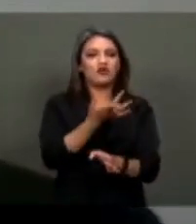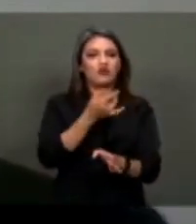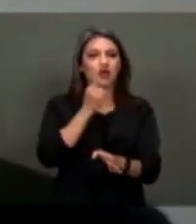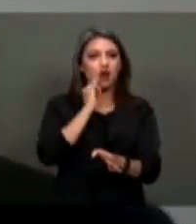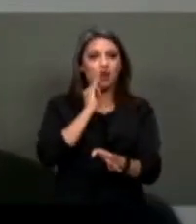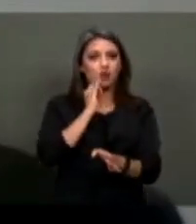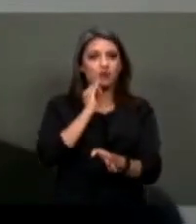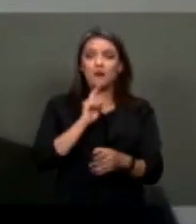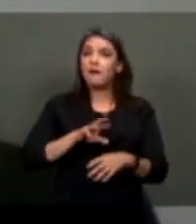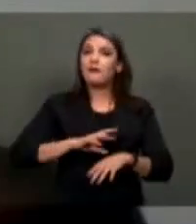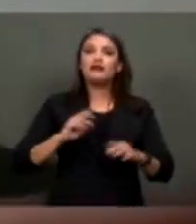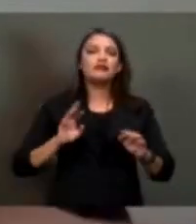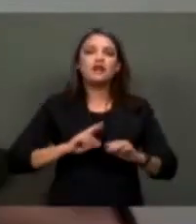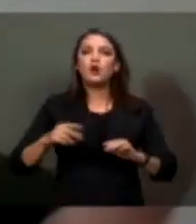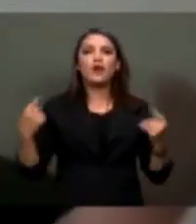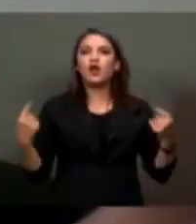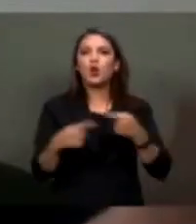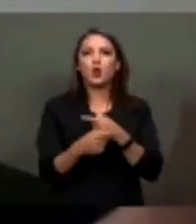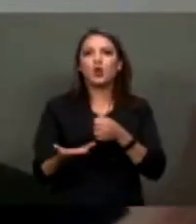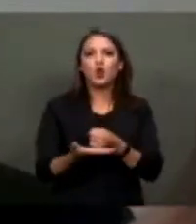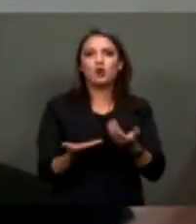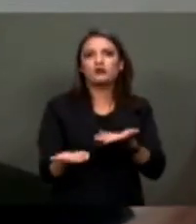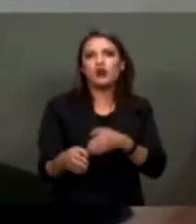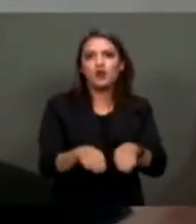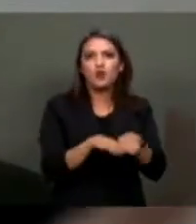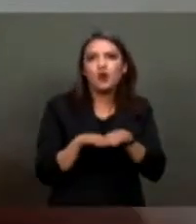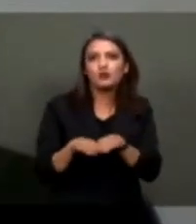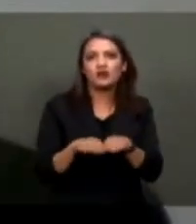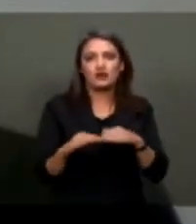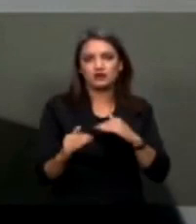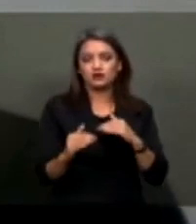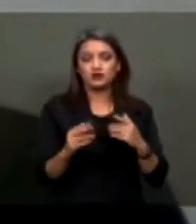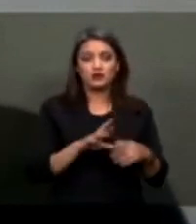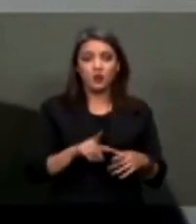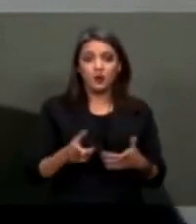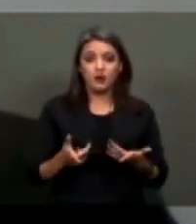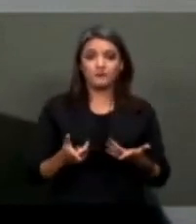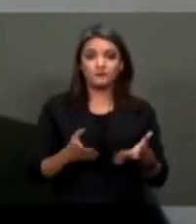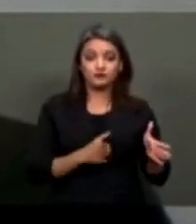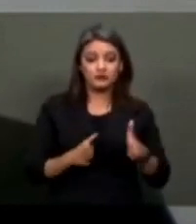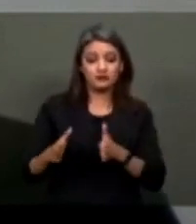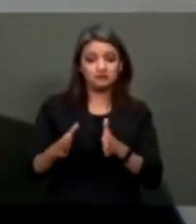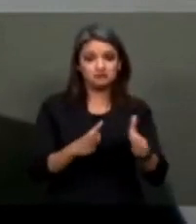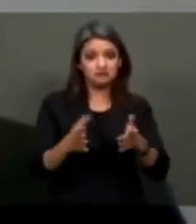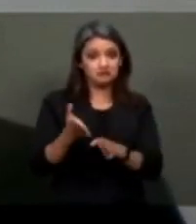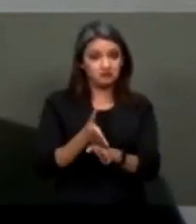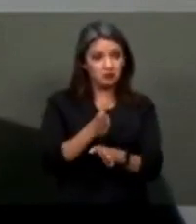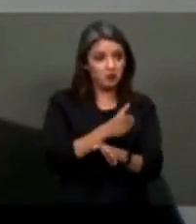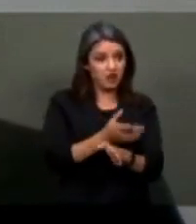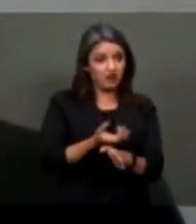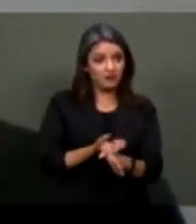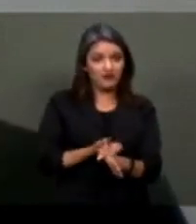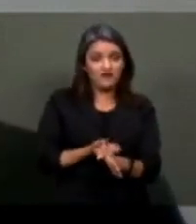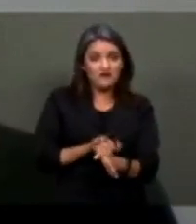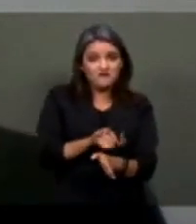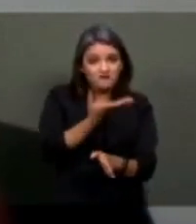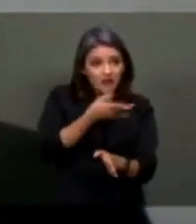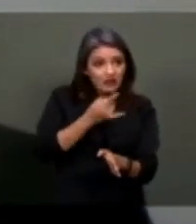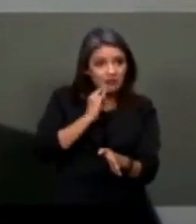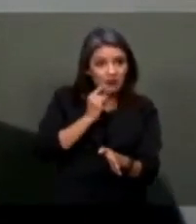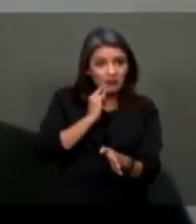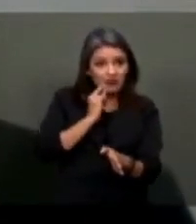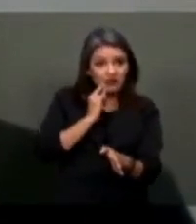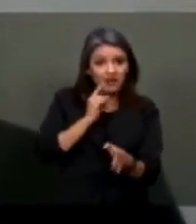violam o princípio da Igualdade vender bebidas em estradas é diferente vender bebida nos centros urbanos